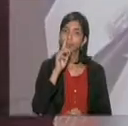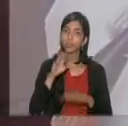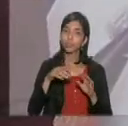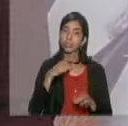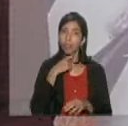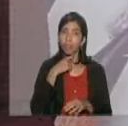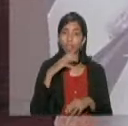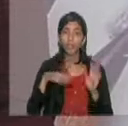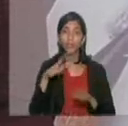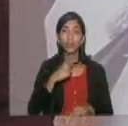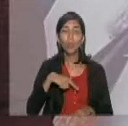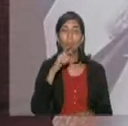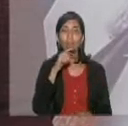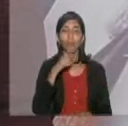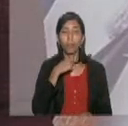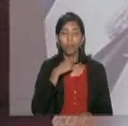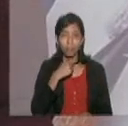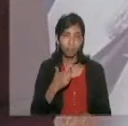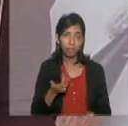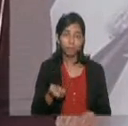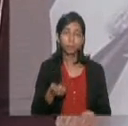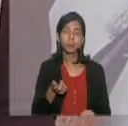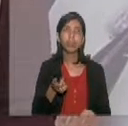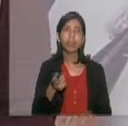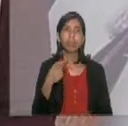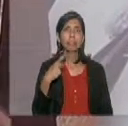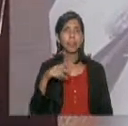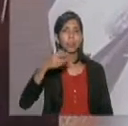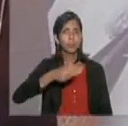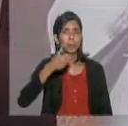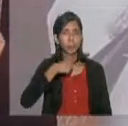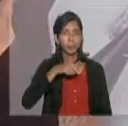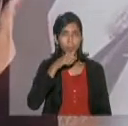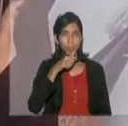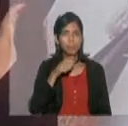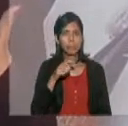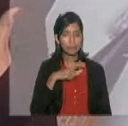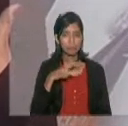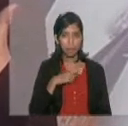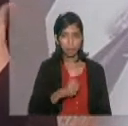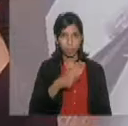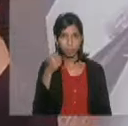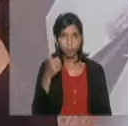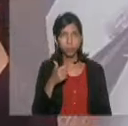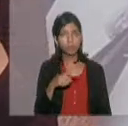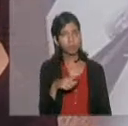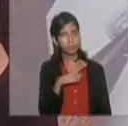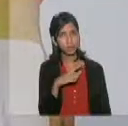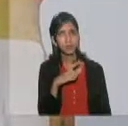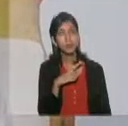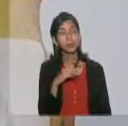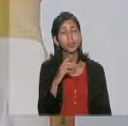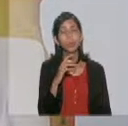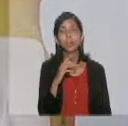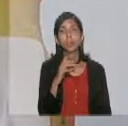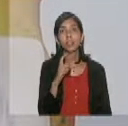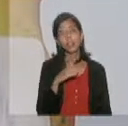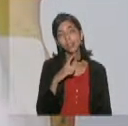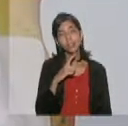É importante para qualquer mãe saber a manobra básica de desengasgo, né? Porque até com o próprio leite a criança pode